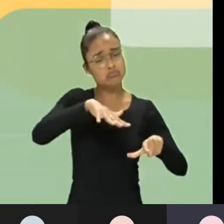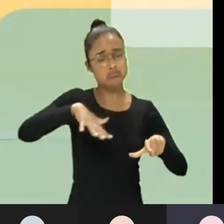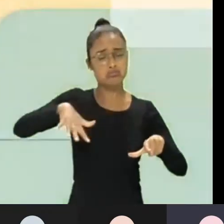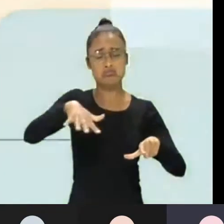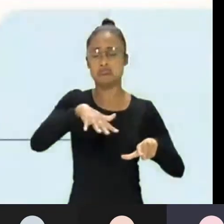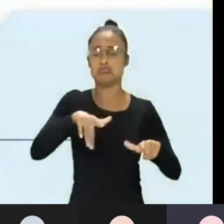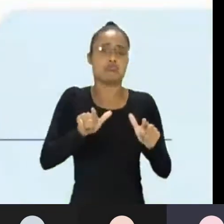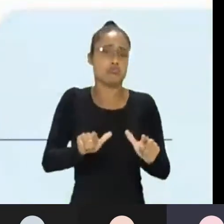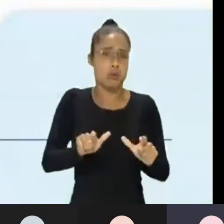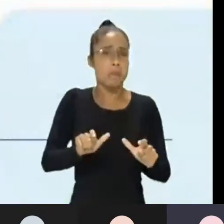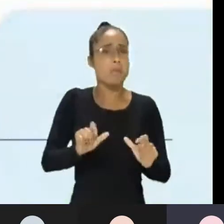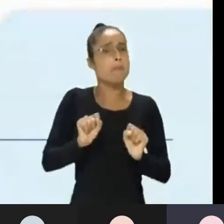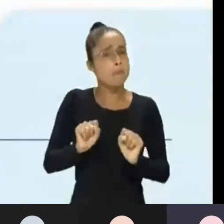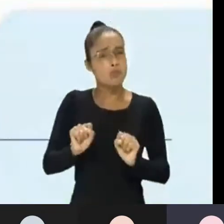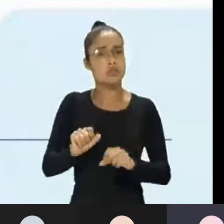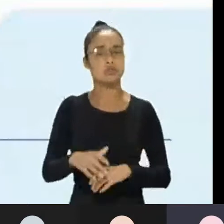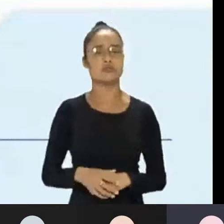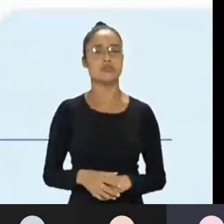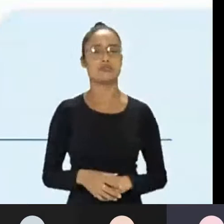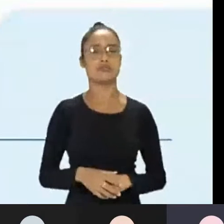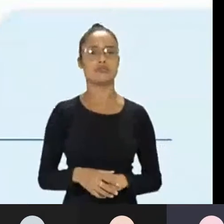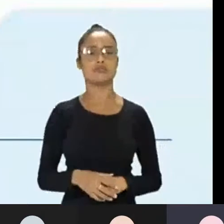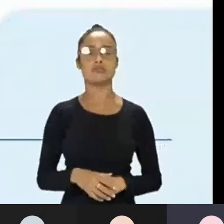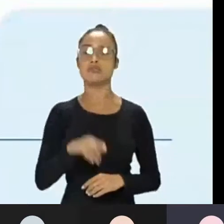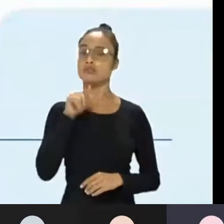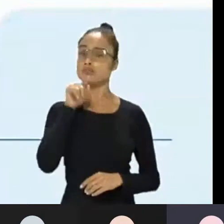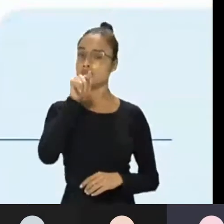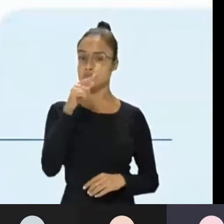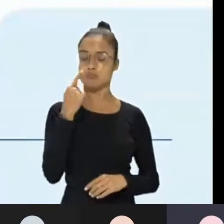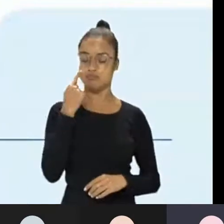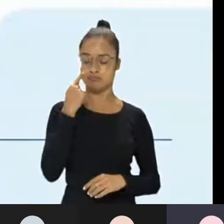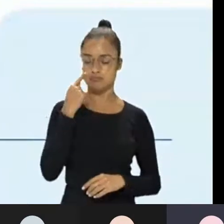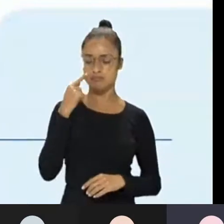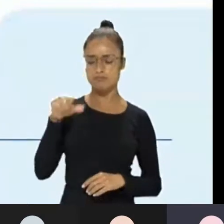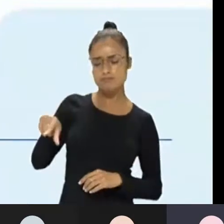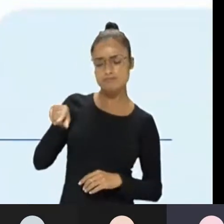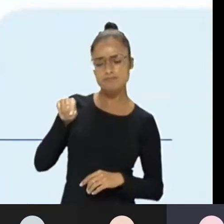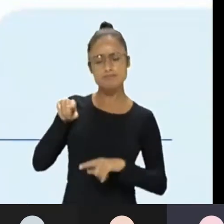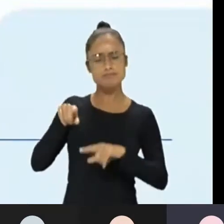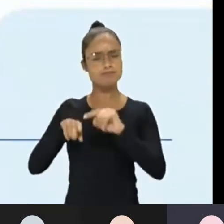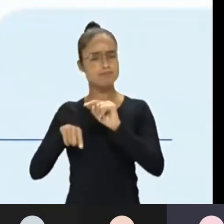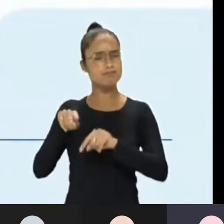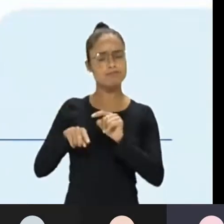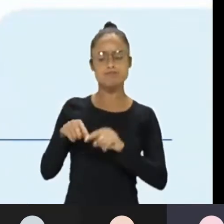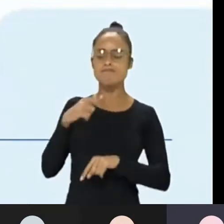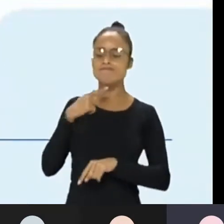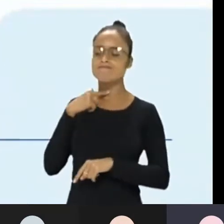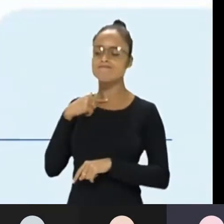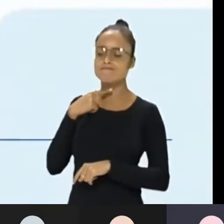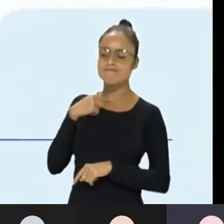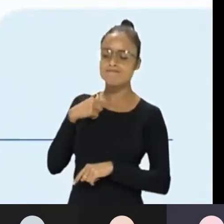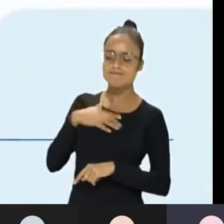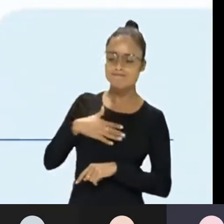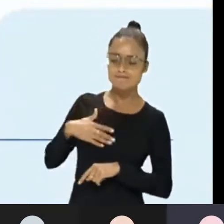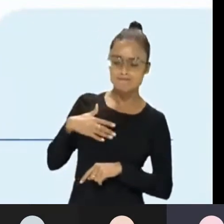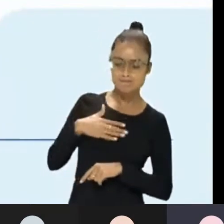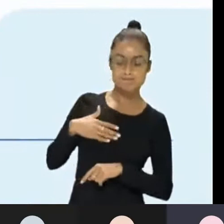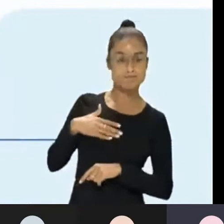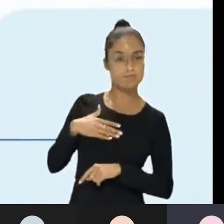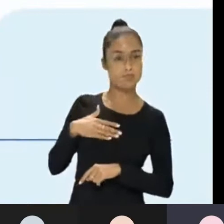arquitetônico. E o que você vai fazer? Você vai selecionar um objeto cotidiano ou algum detalhe para o desenvolvimento